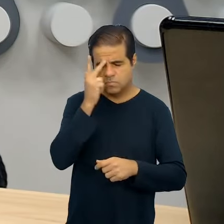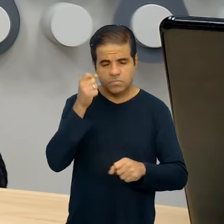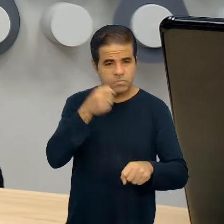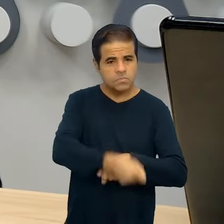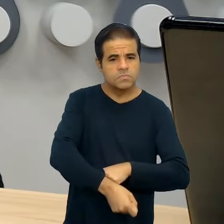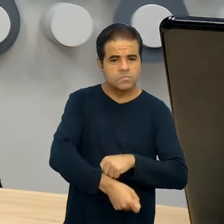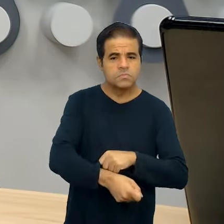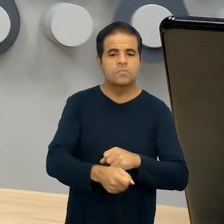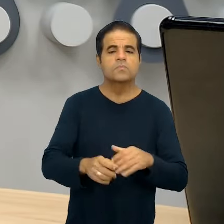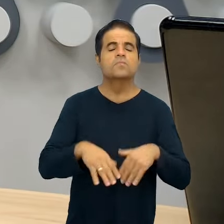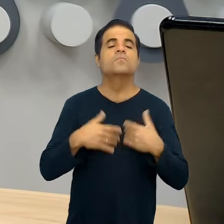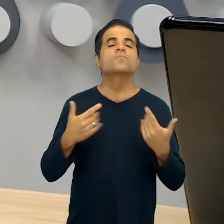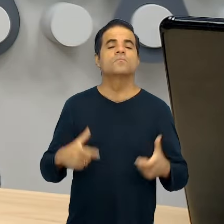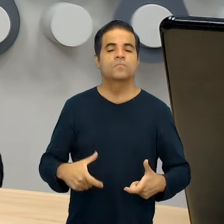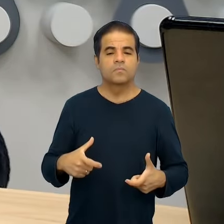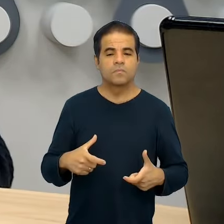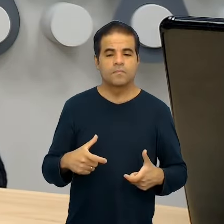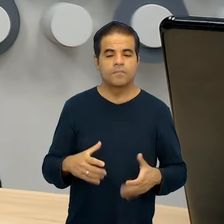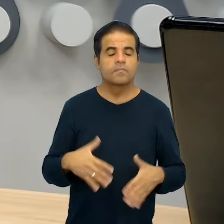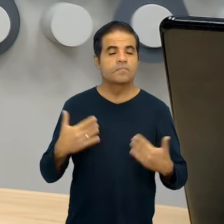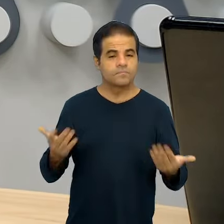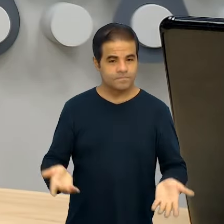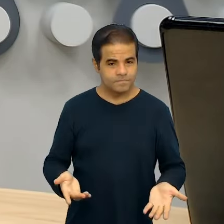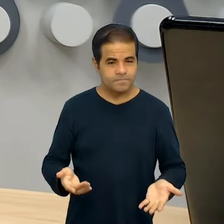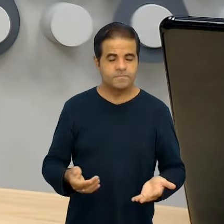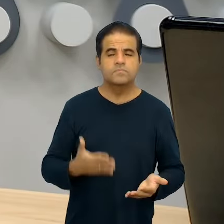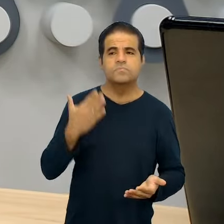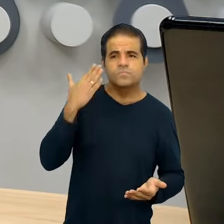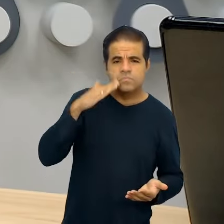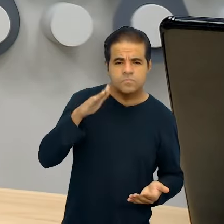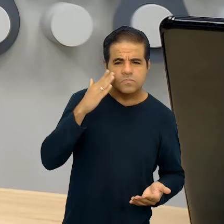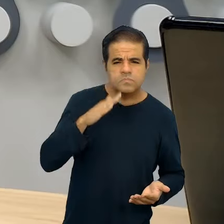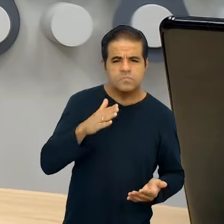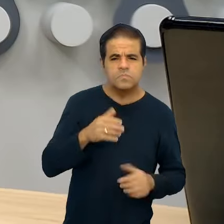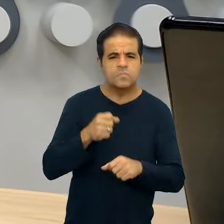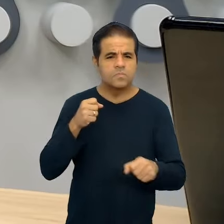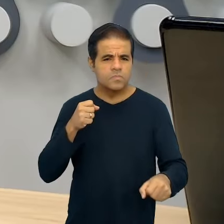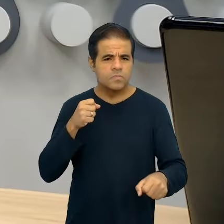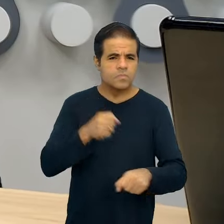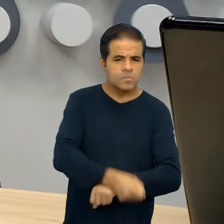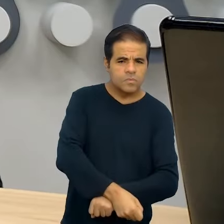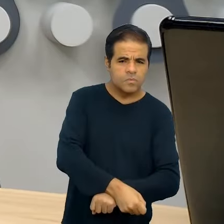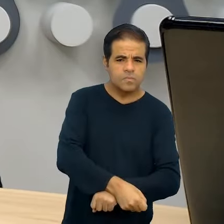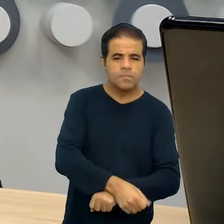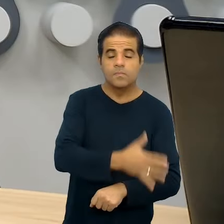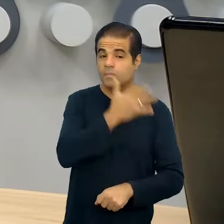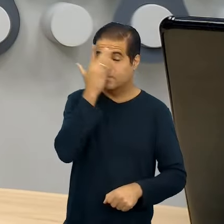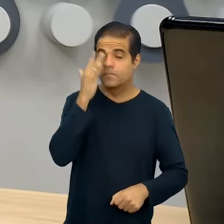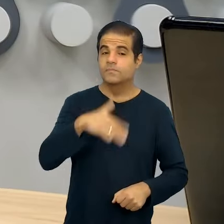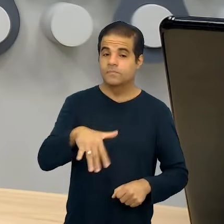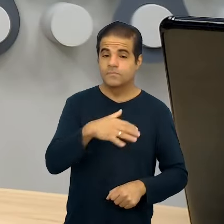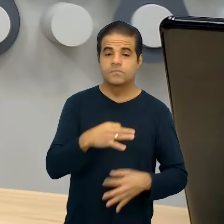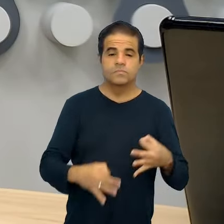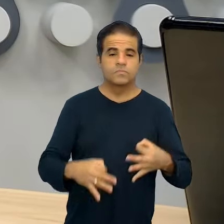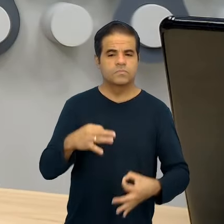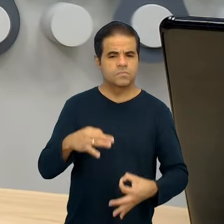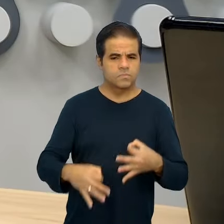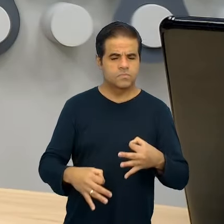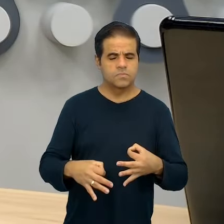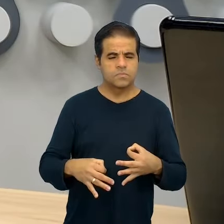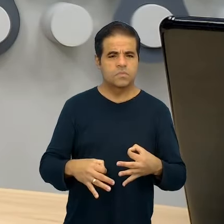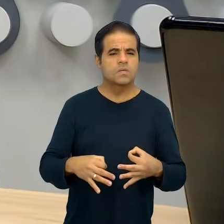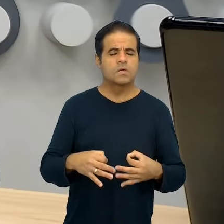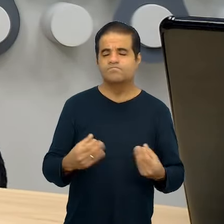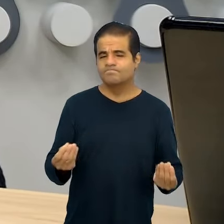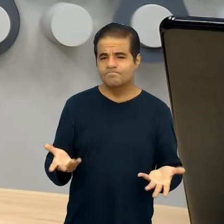né? Qual o local. O item D, escravizadores eram pessoas jurídicas ou pessoas físicas, né?